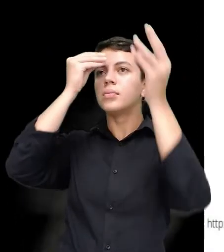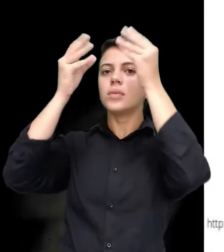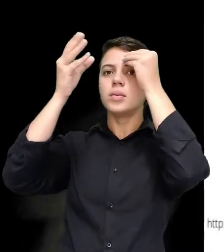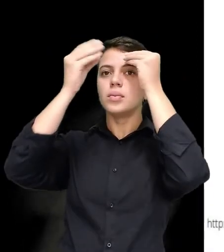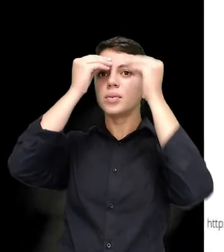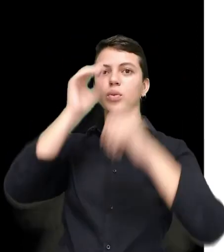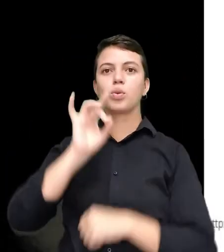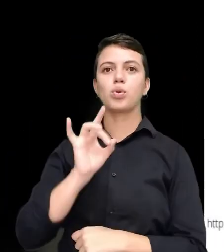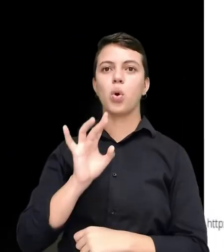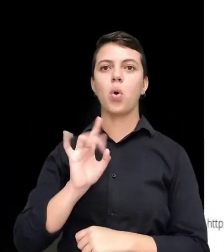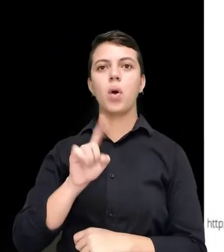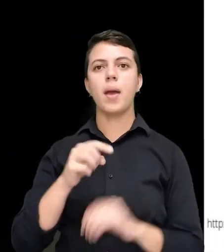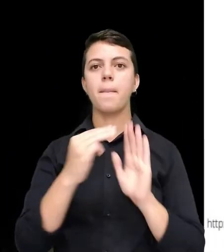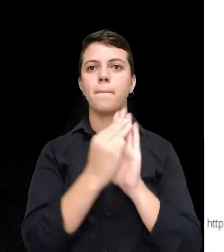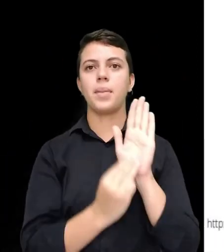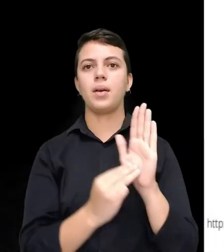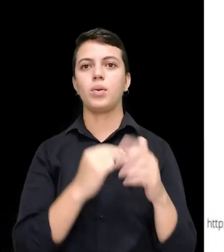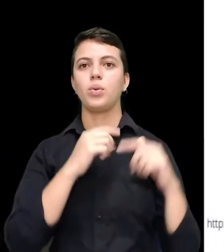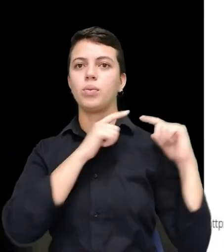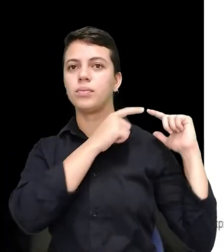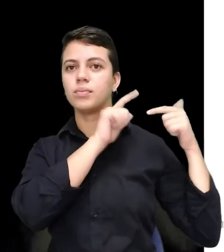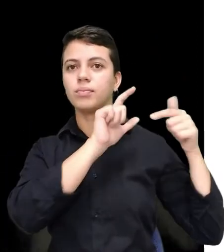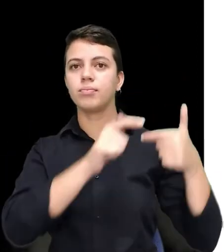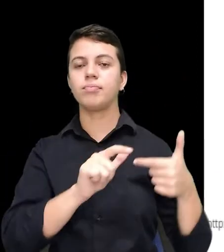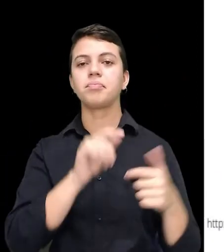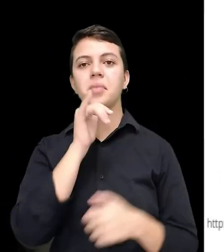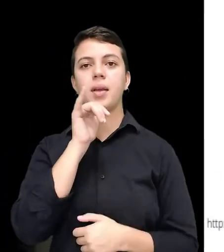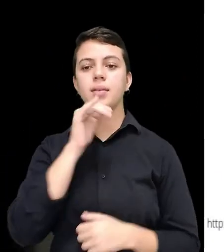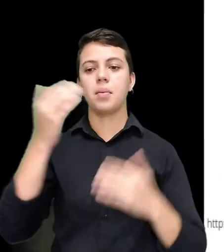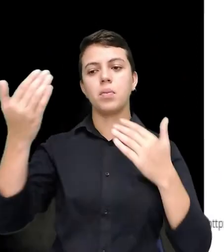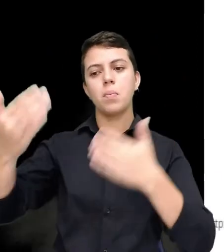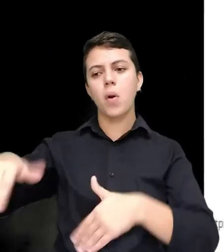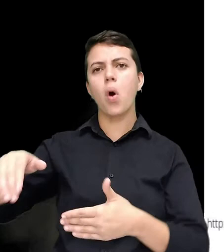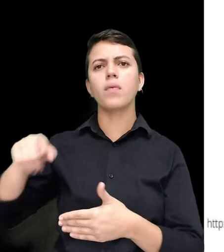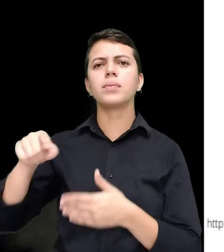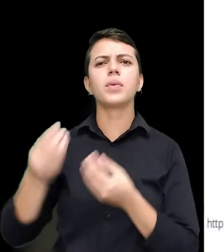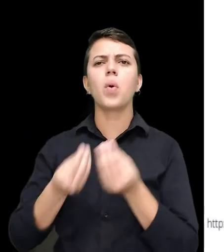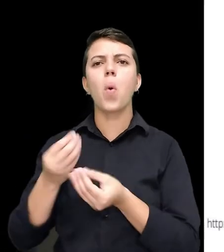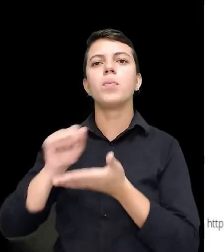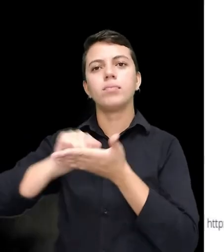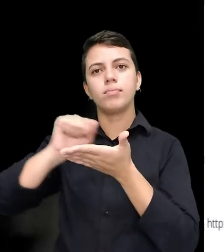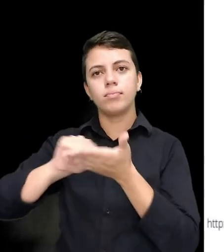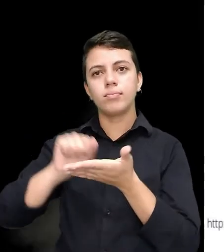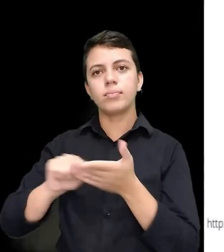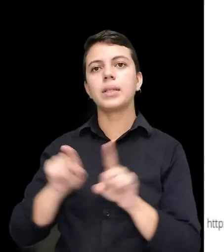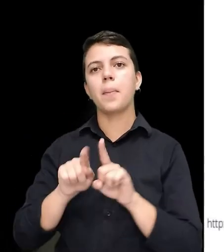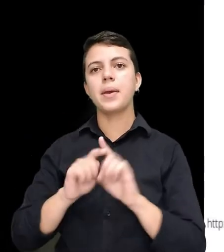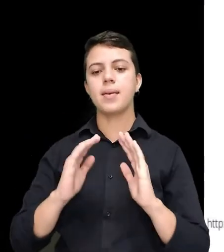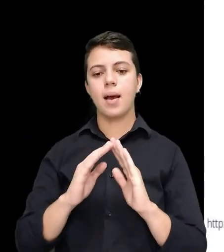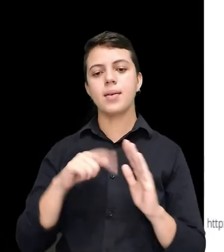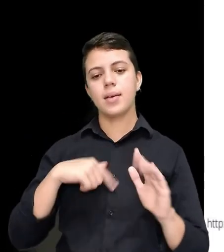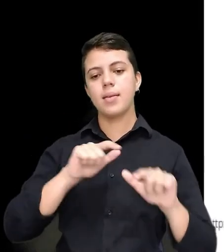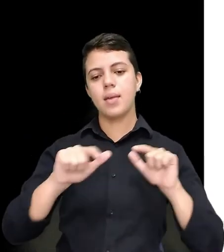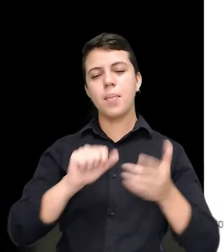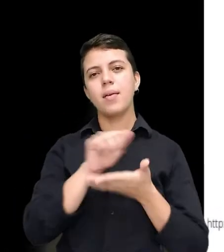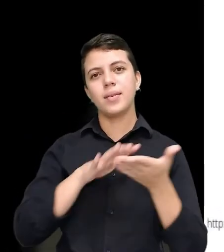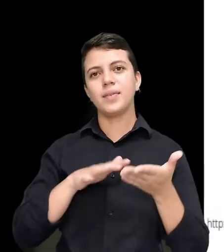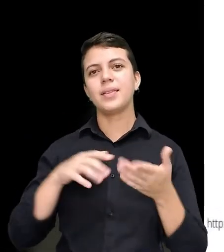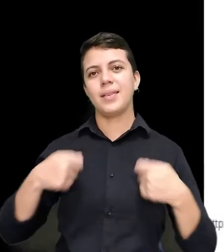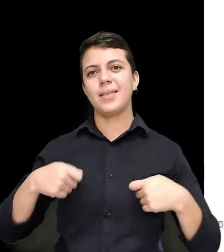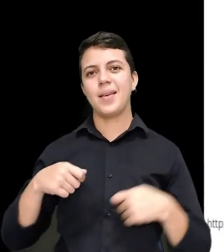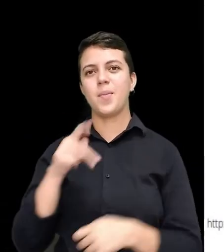moldes mais tradicionais também, como provas escritas, trabalhos de casa, né?